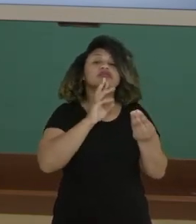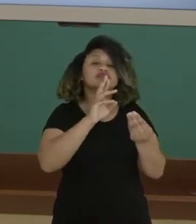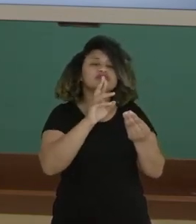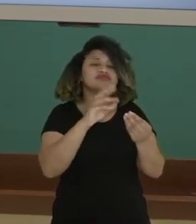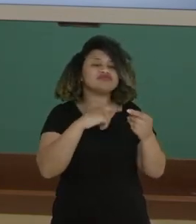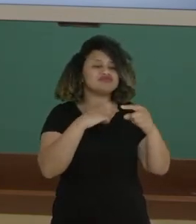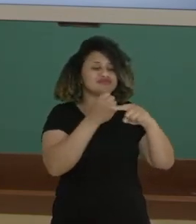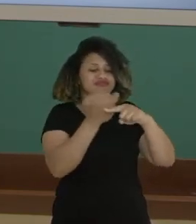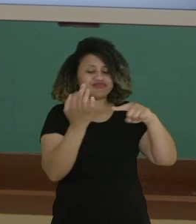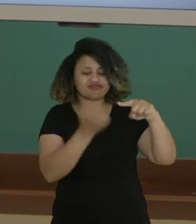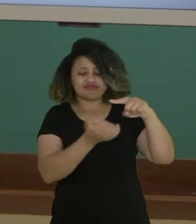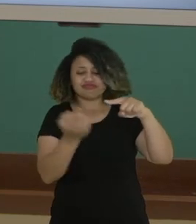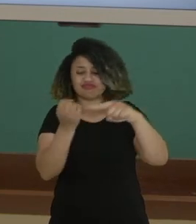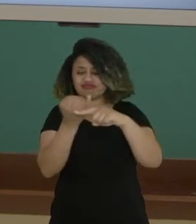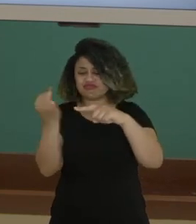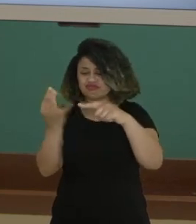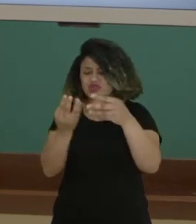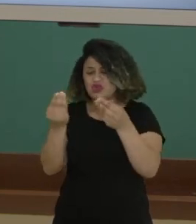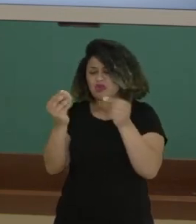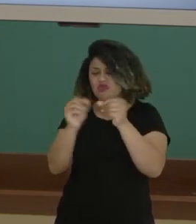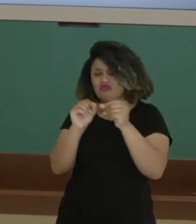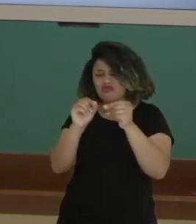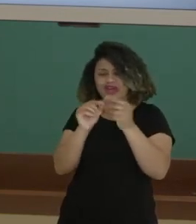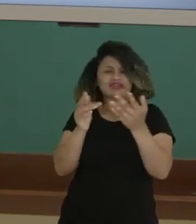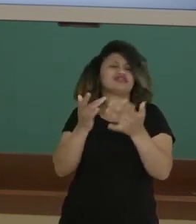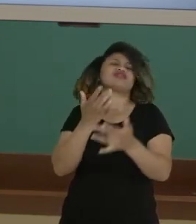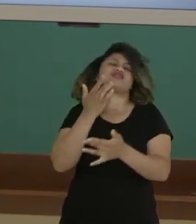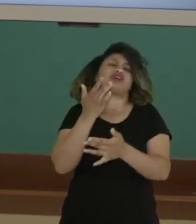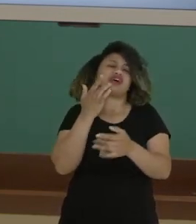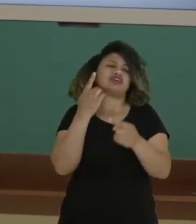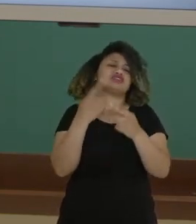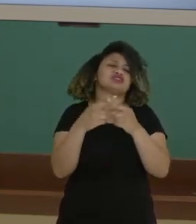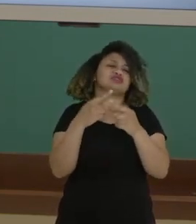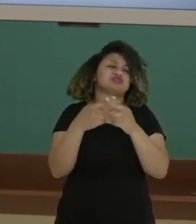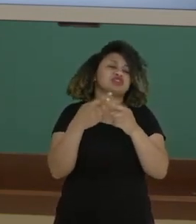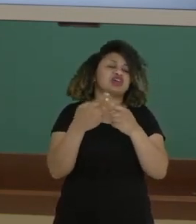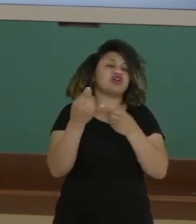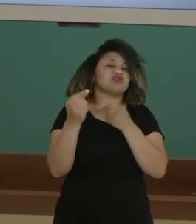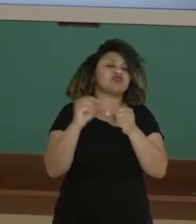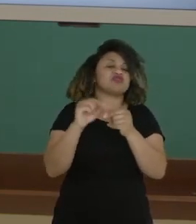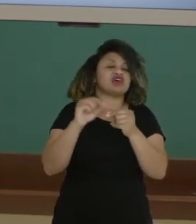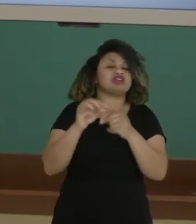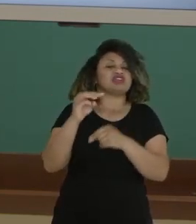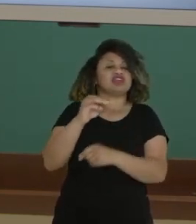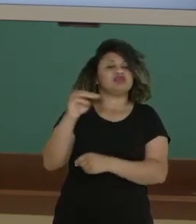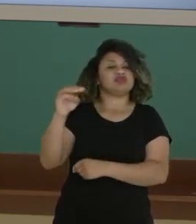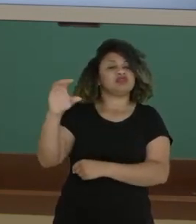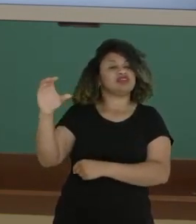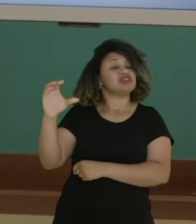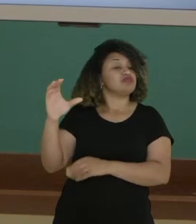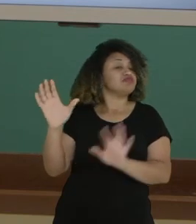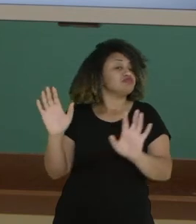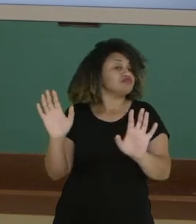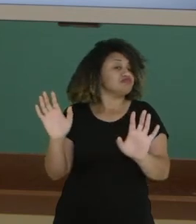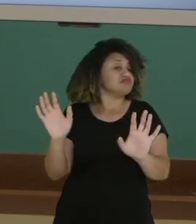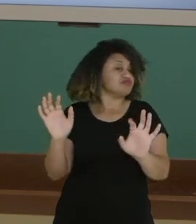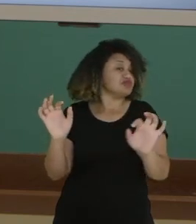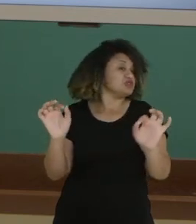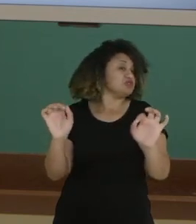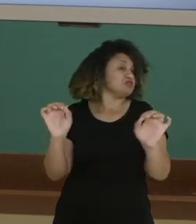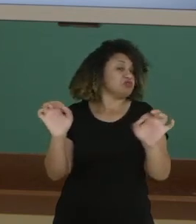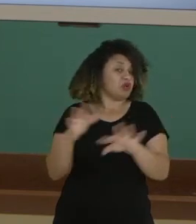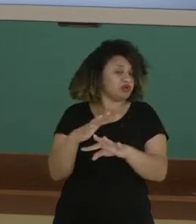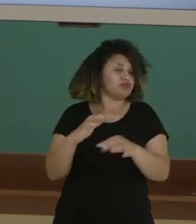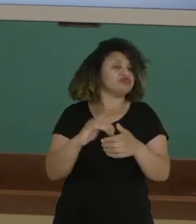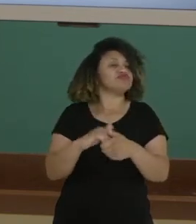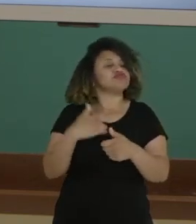né? Molezinha. Por quê? Porque se tem fração, nós tiramos o mínimo e a fração vai embora, ok? Então